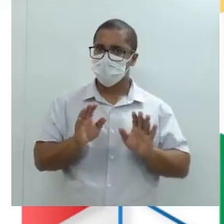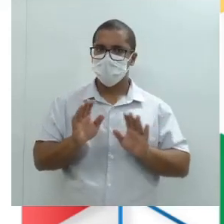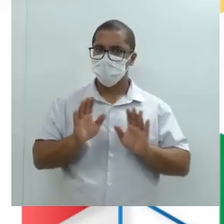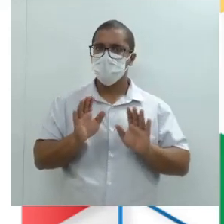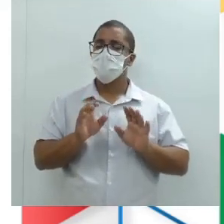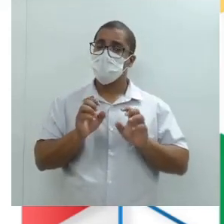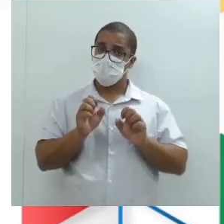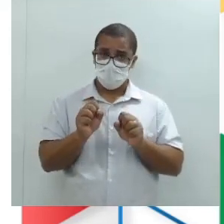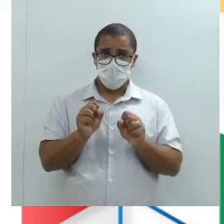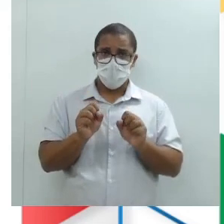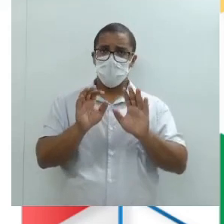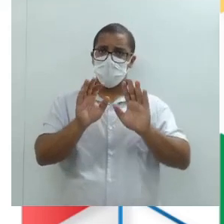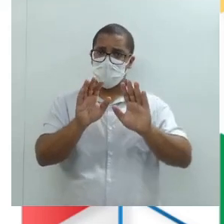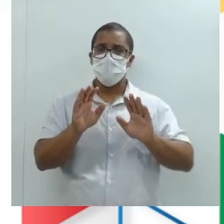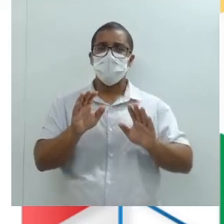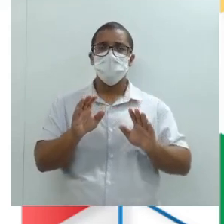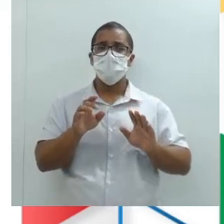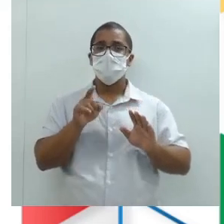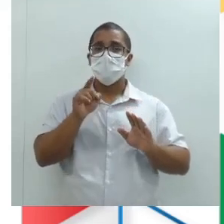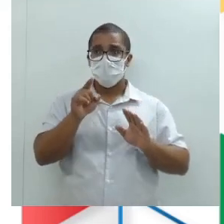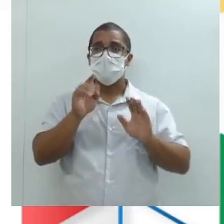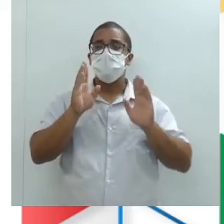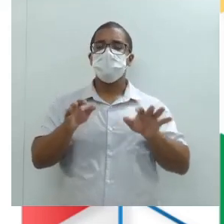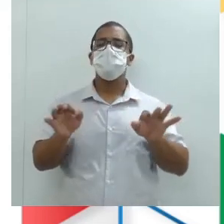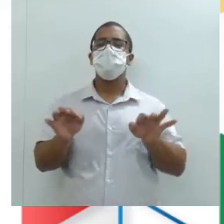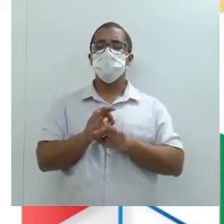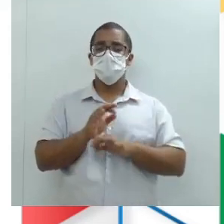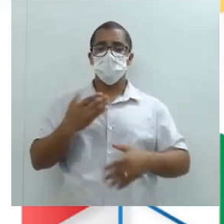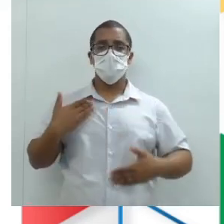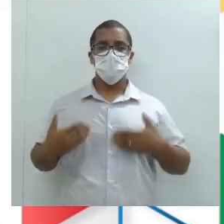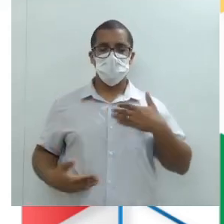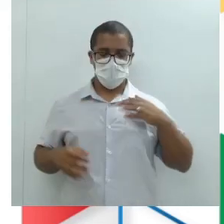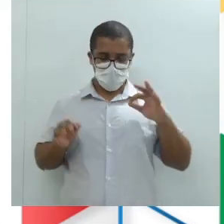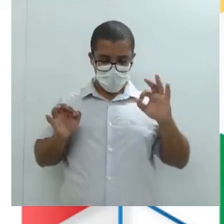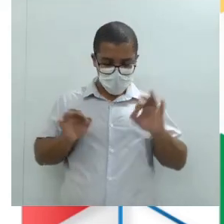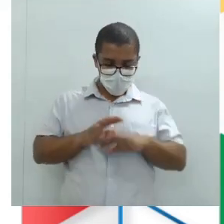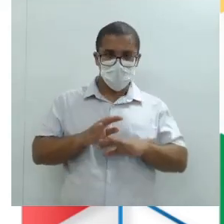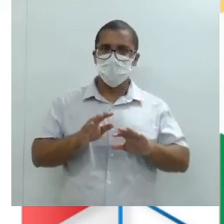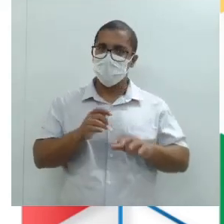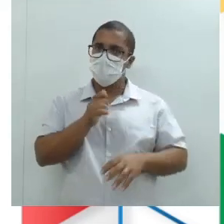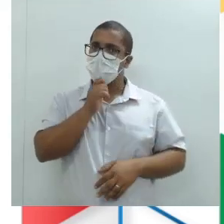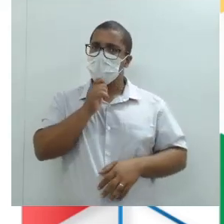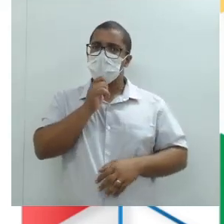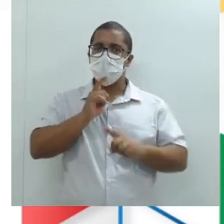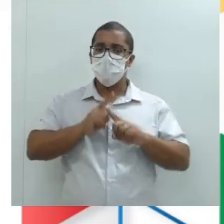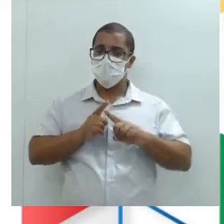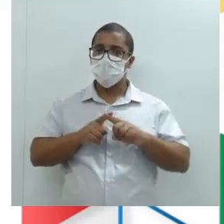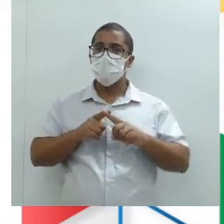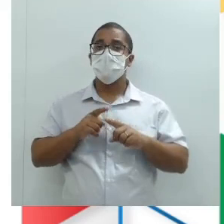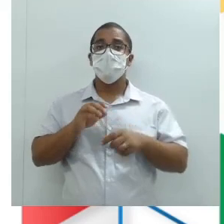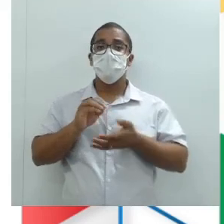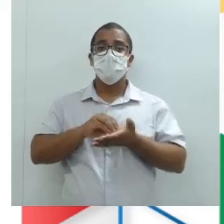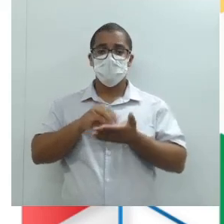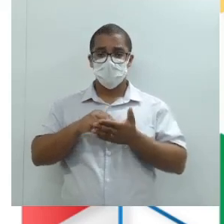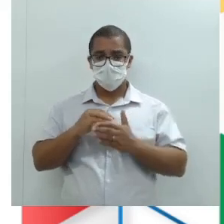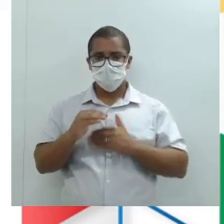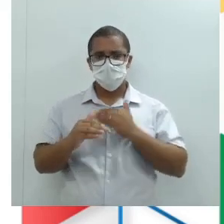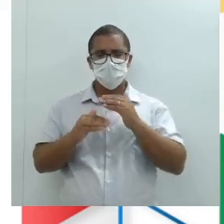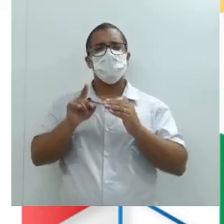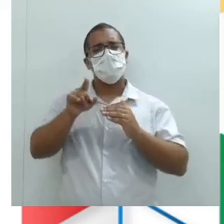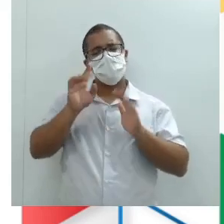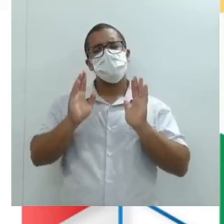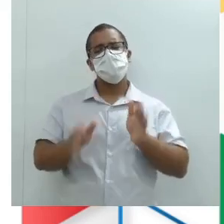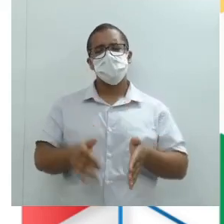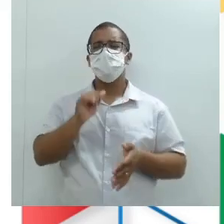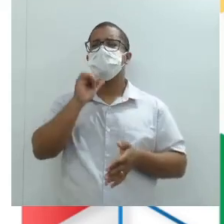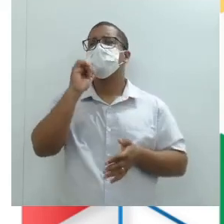pode reproduzir, mas ela não está apta para a reprodução porque o seu corpo ainda não se desenvolveu. Então não é porque a menina